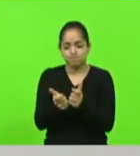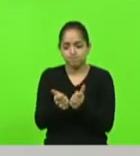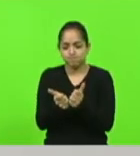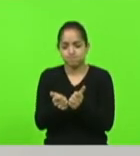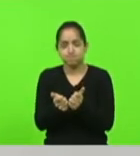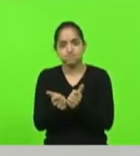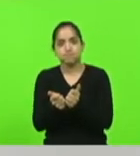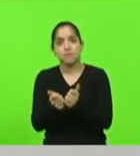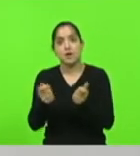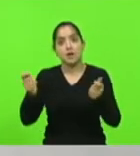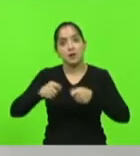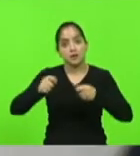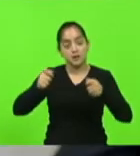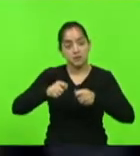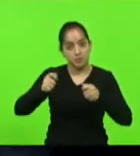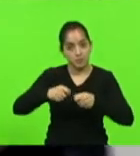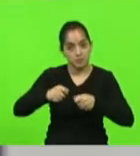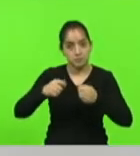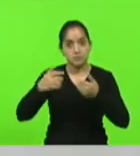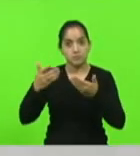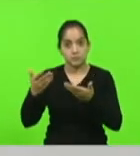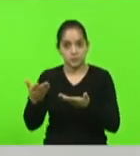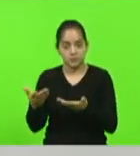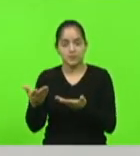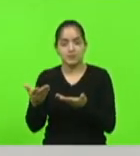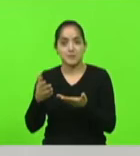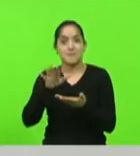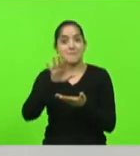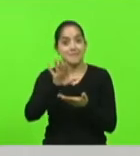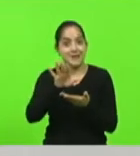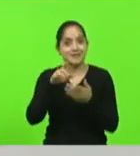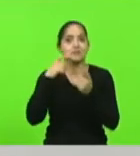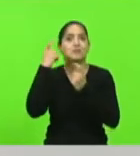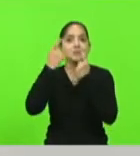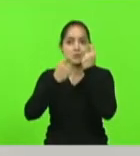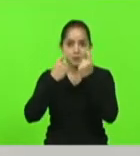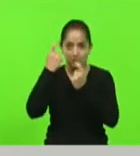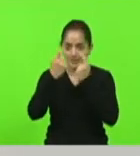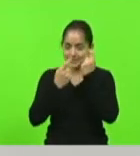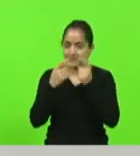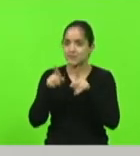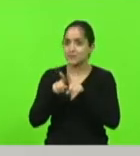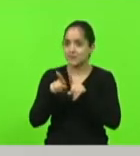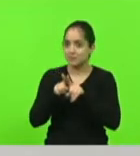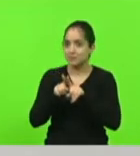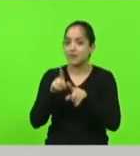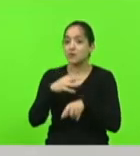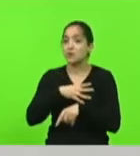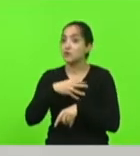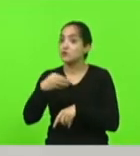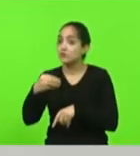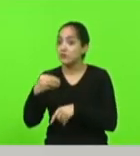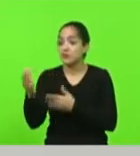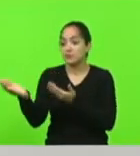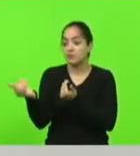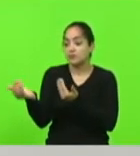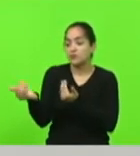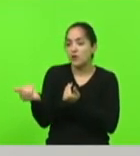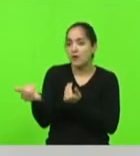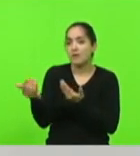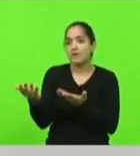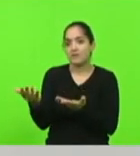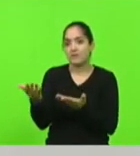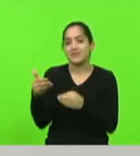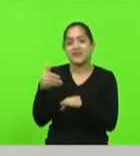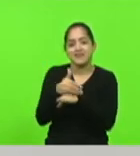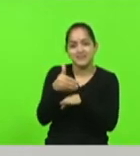é uma oportunidade muito grande, ao mesmo tempo é uma preocupação com o que os nossos filhos, os nossos jovens estão tendo de